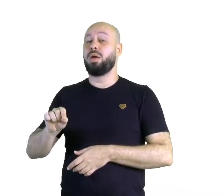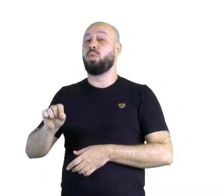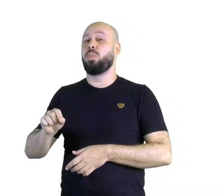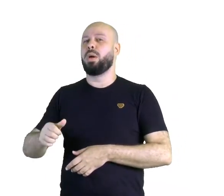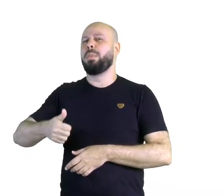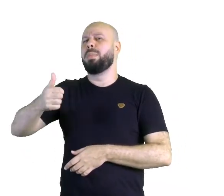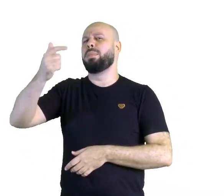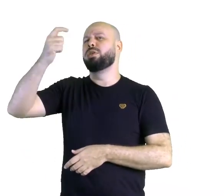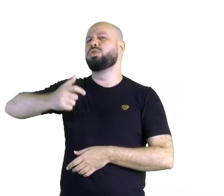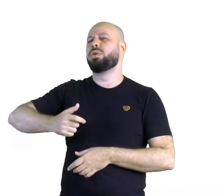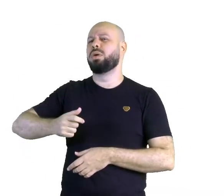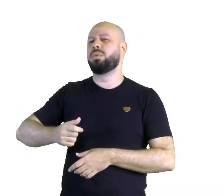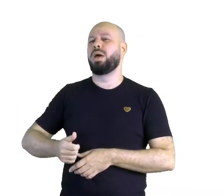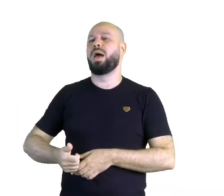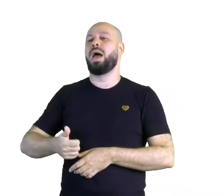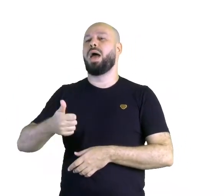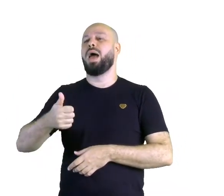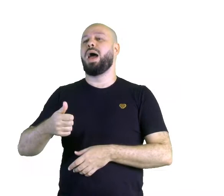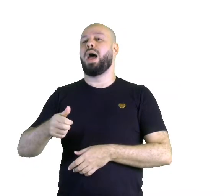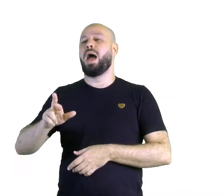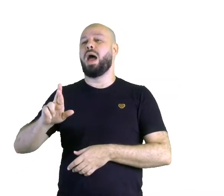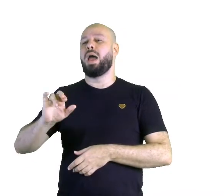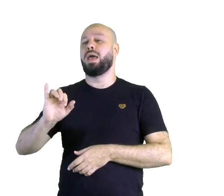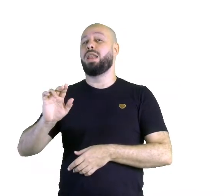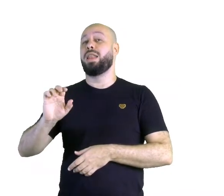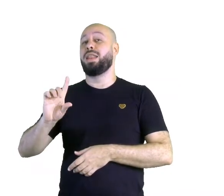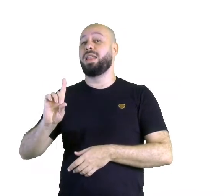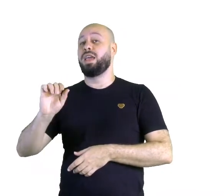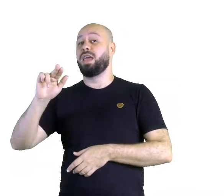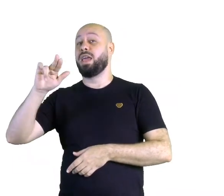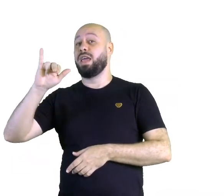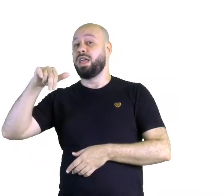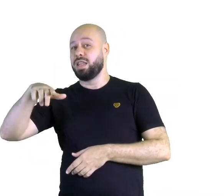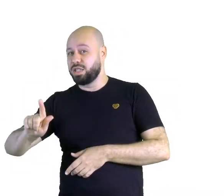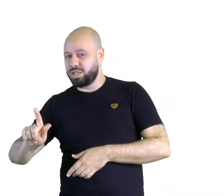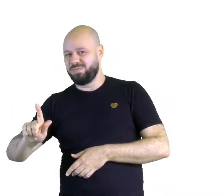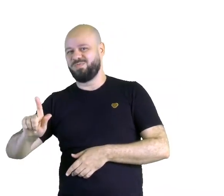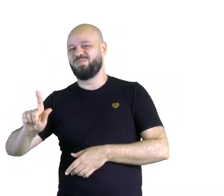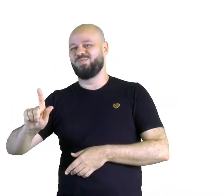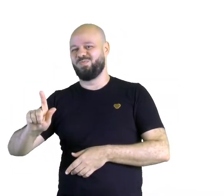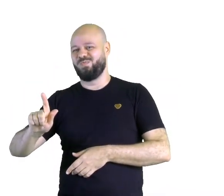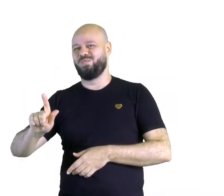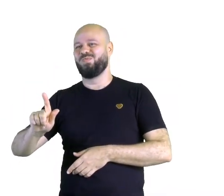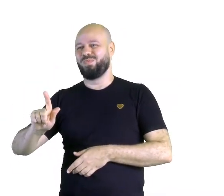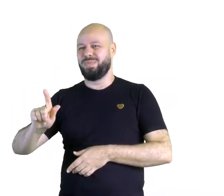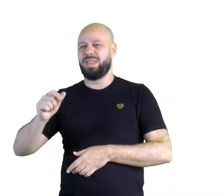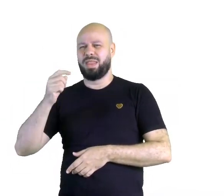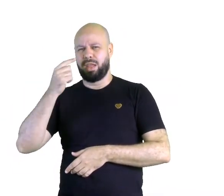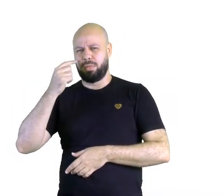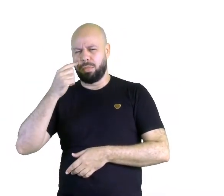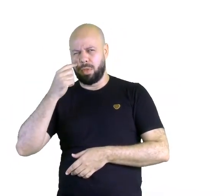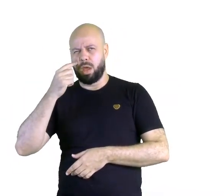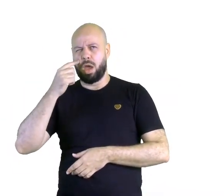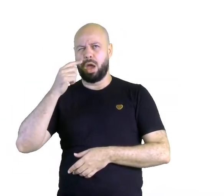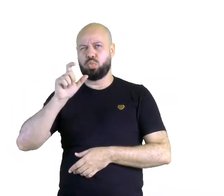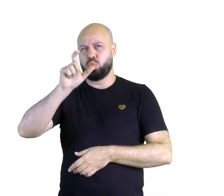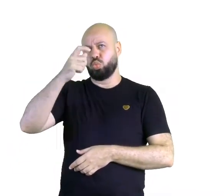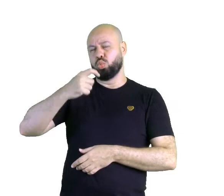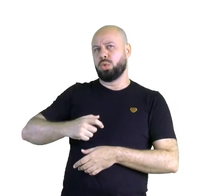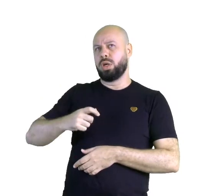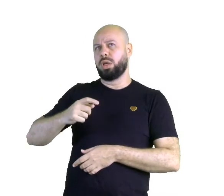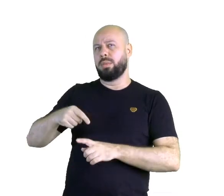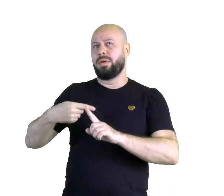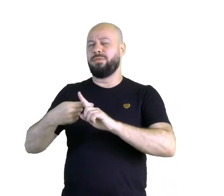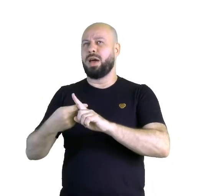tenho aí I am riding a bike. Então, eu tenho a formação sujeito mais o verbo to be, que no caso am é o verbo to